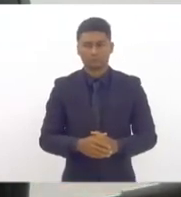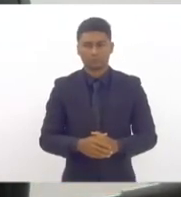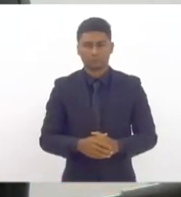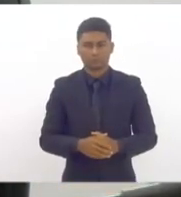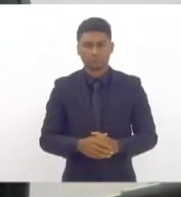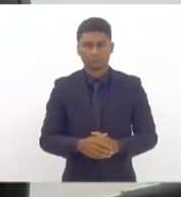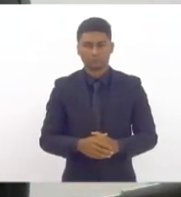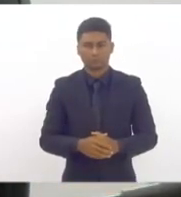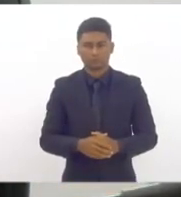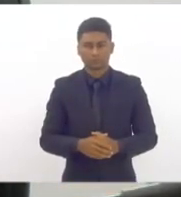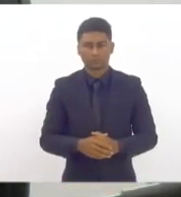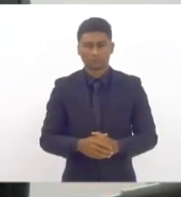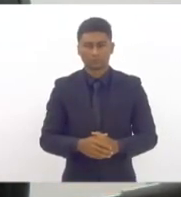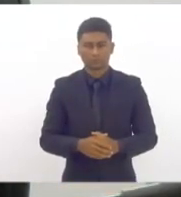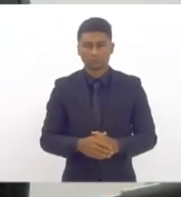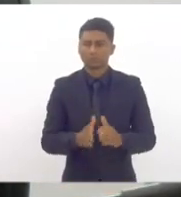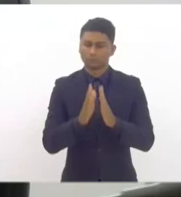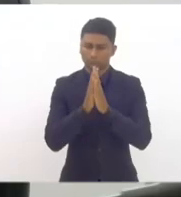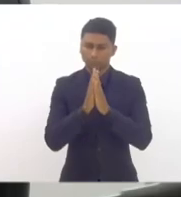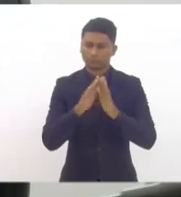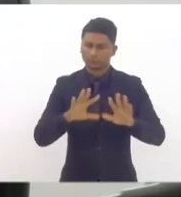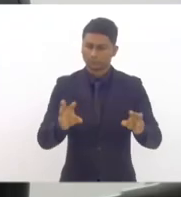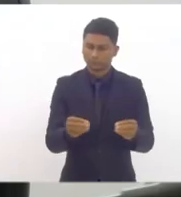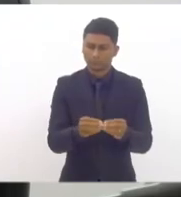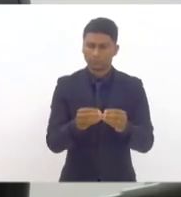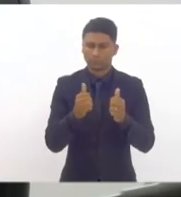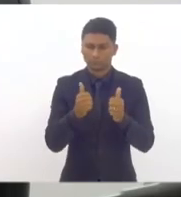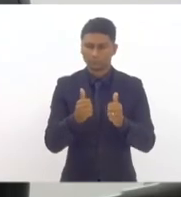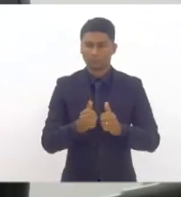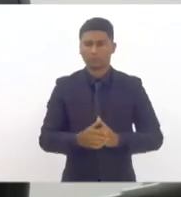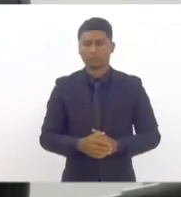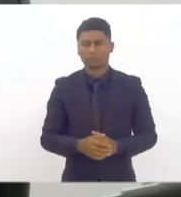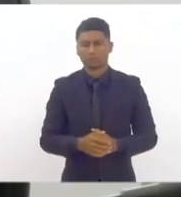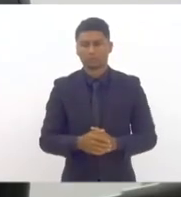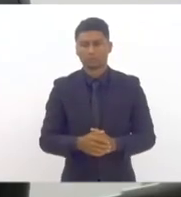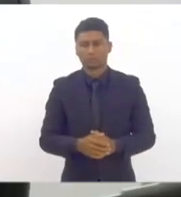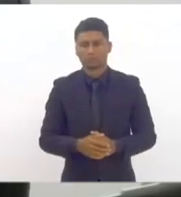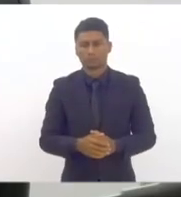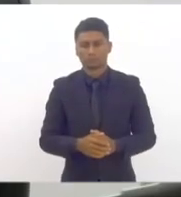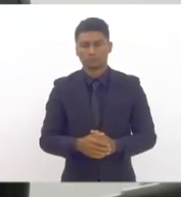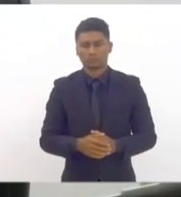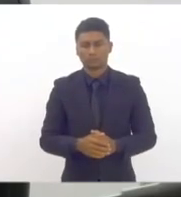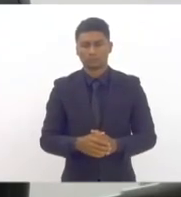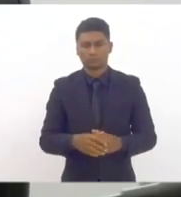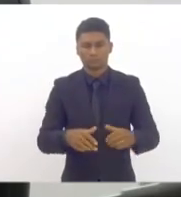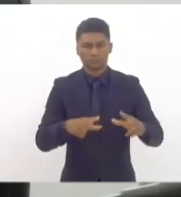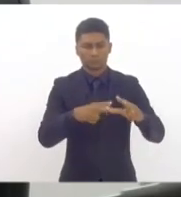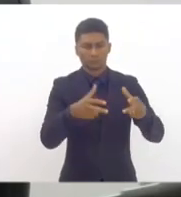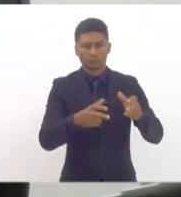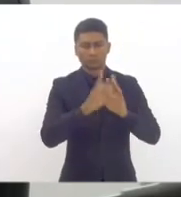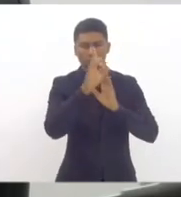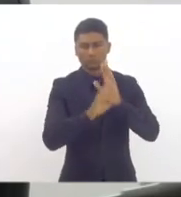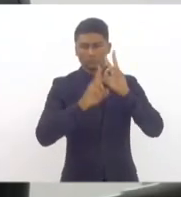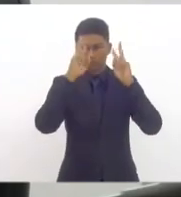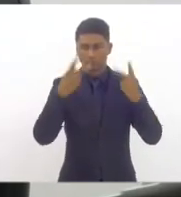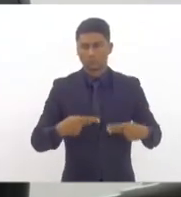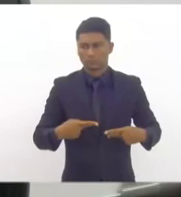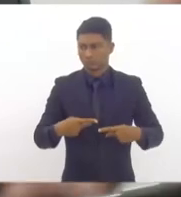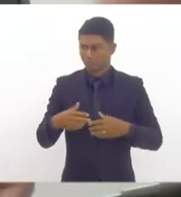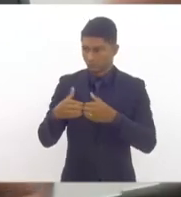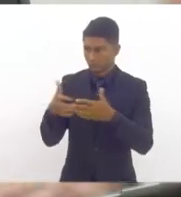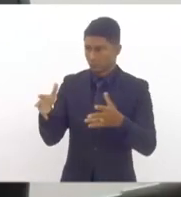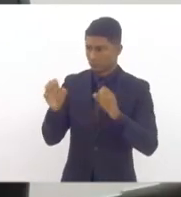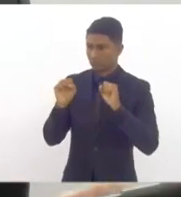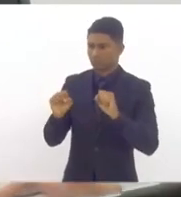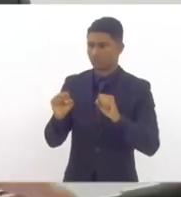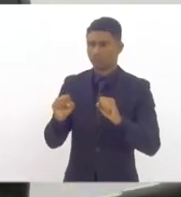vou pedir uma certa brevidade na fundamentação. No caso da Comissão de Direitos Humanos... Podemos começar, Patrícia?